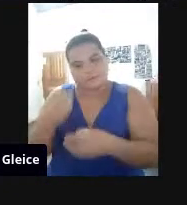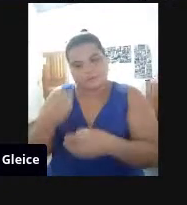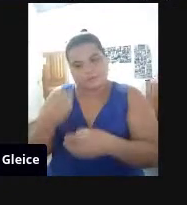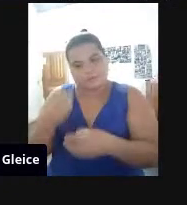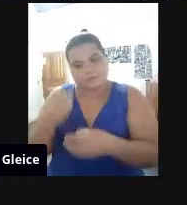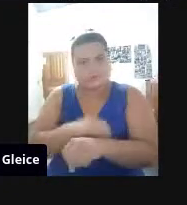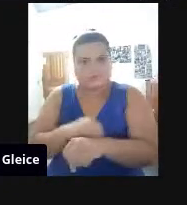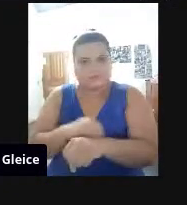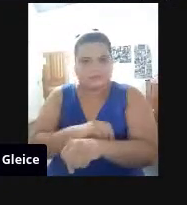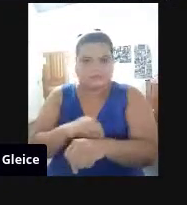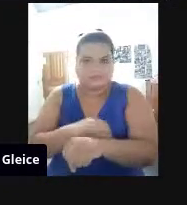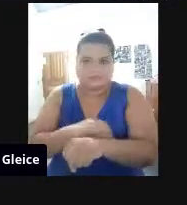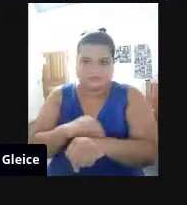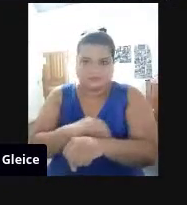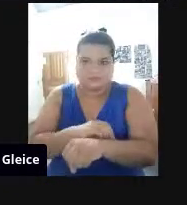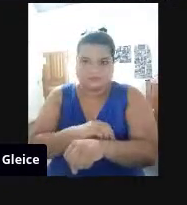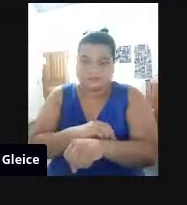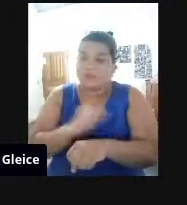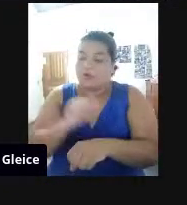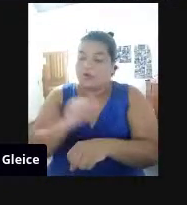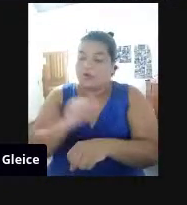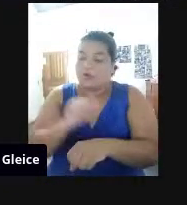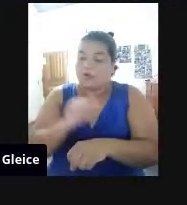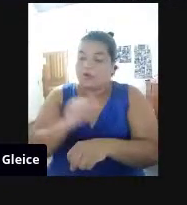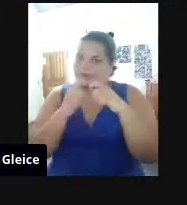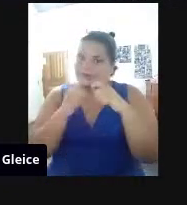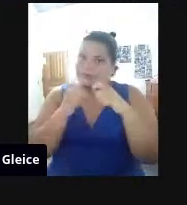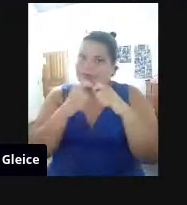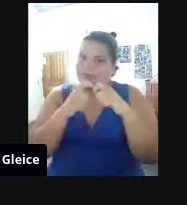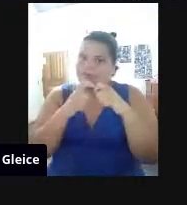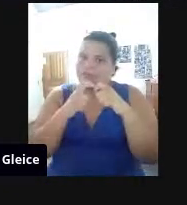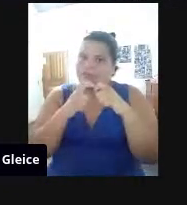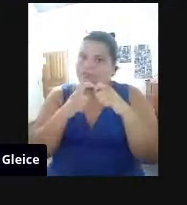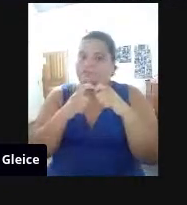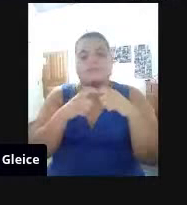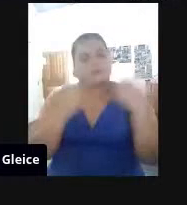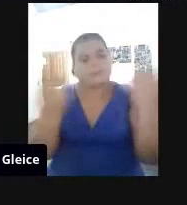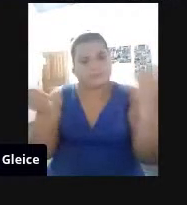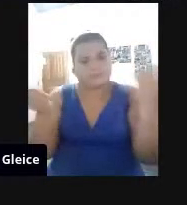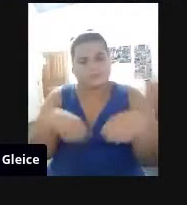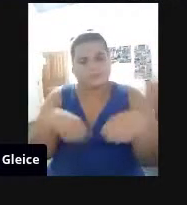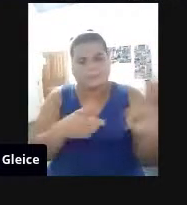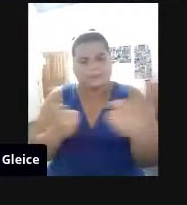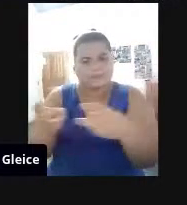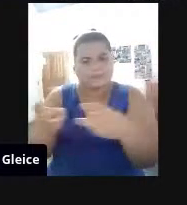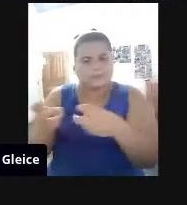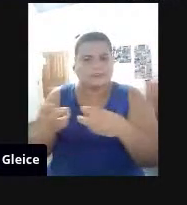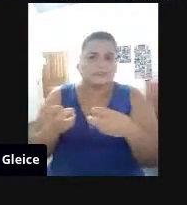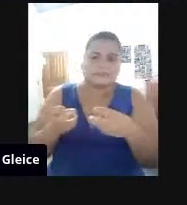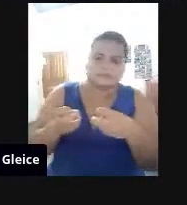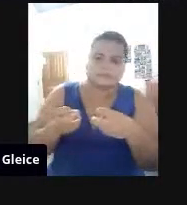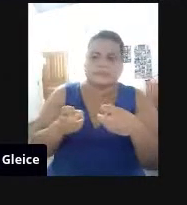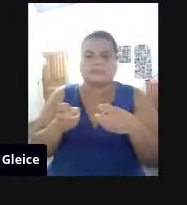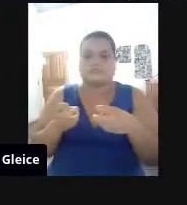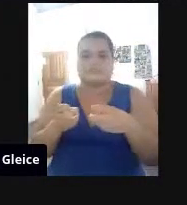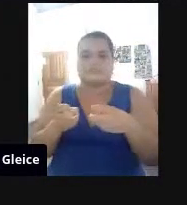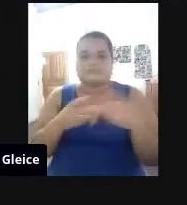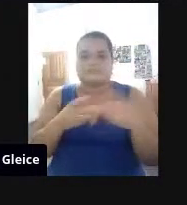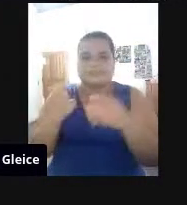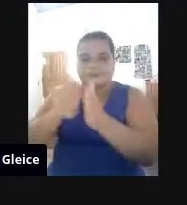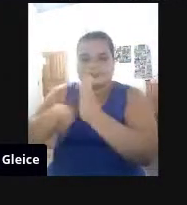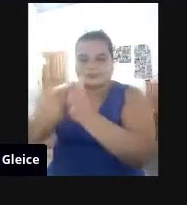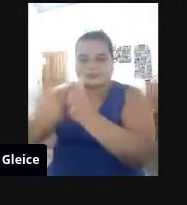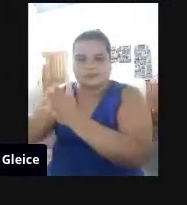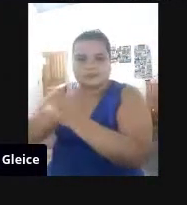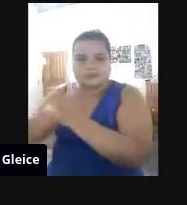de alergia também é o médico, mas a gente pode identificar essas reações, e aí a gente vai fazendo dieta de exclusão, a gente vai retirando o que vai